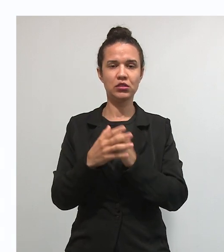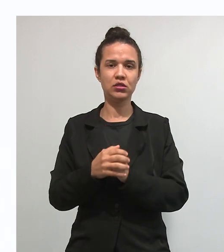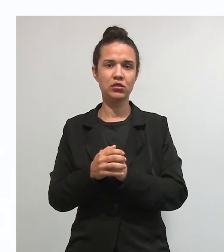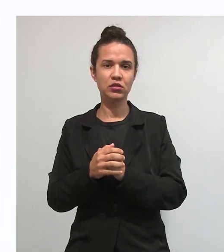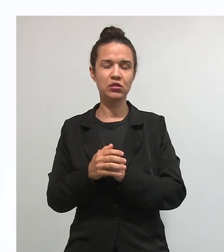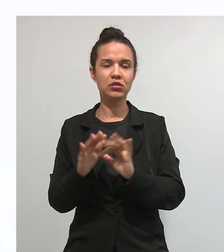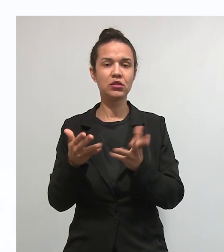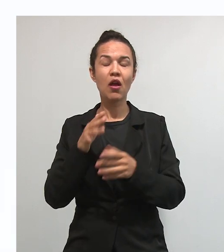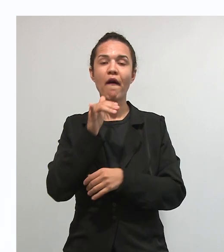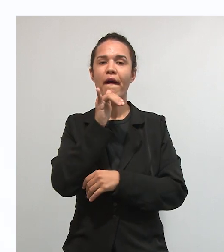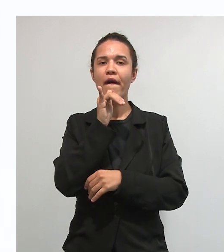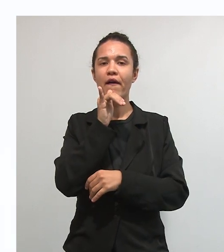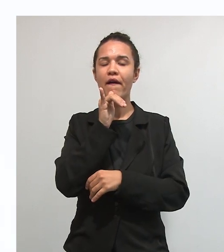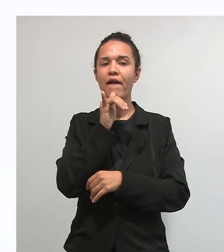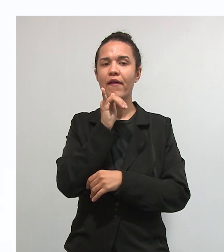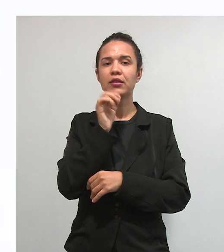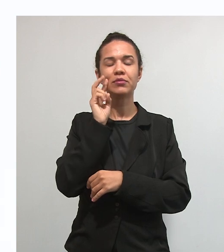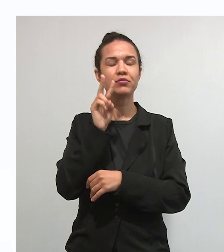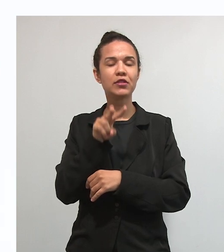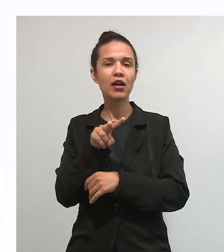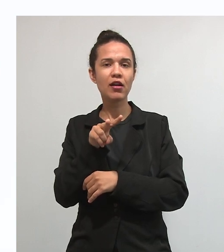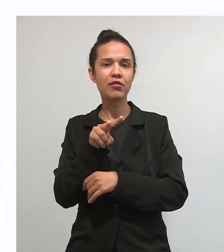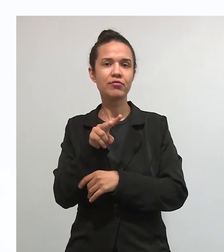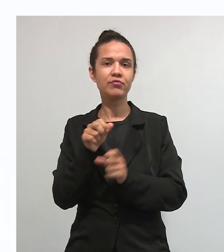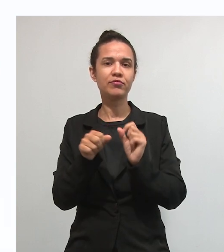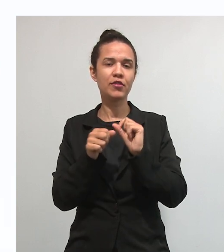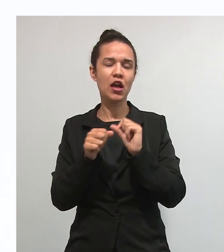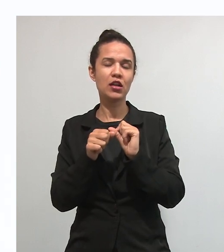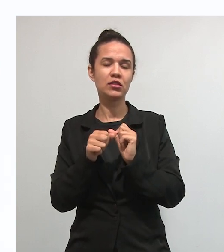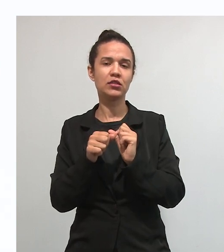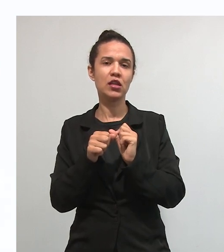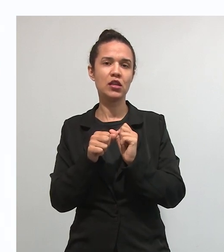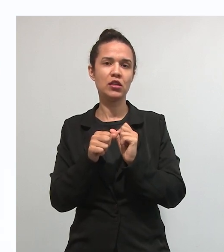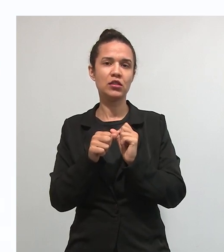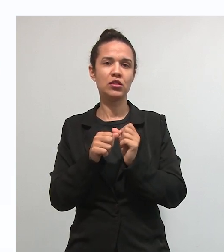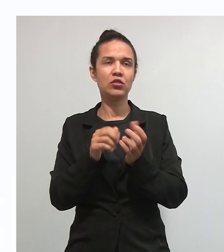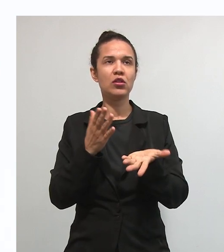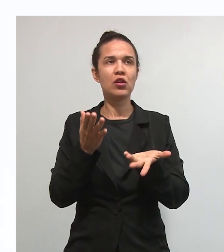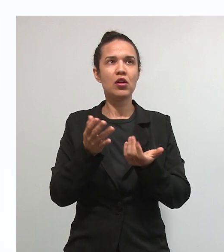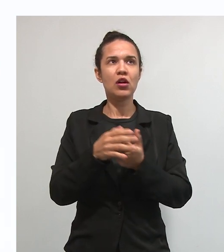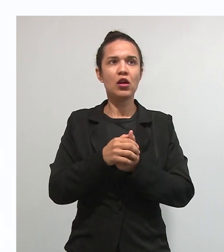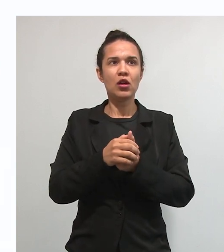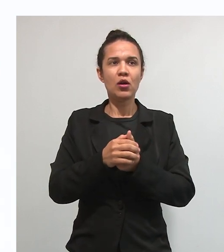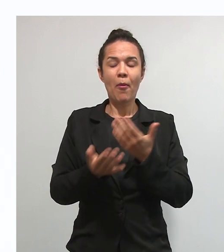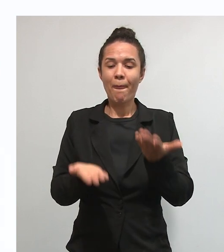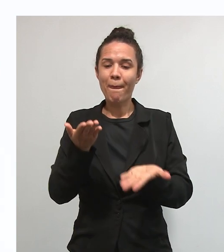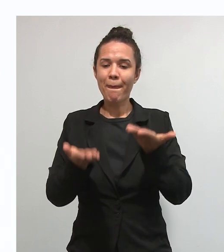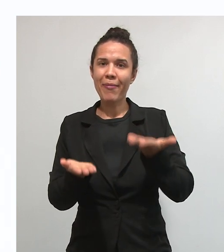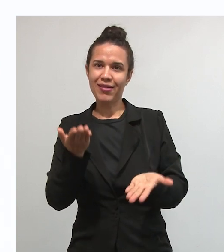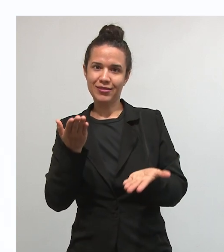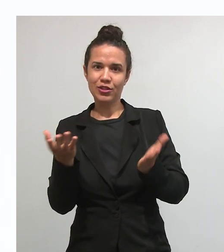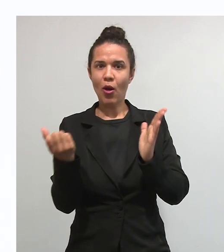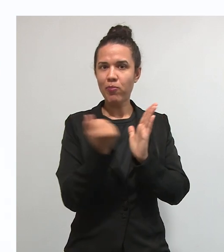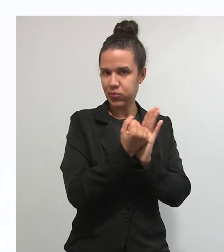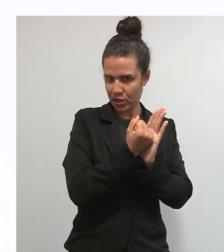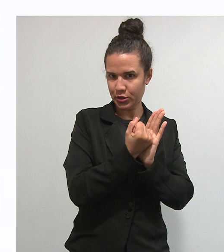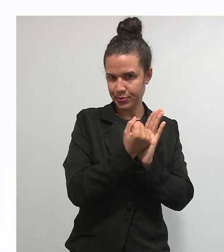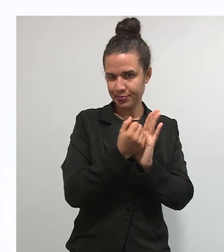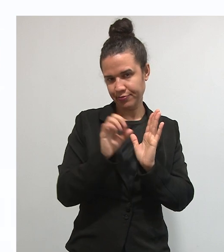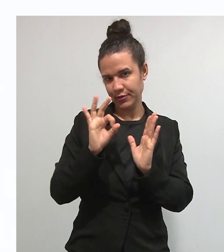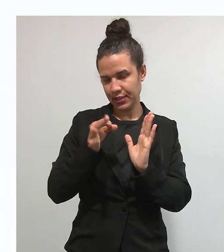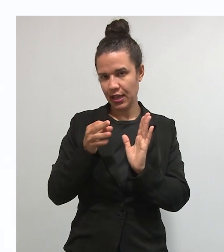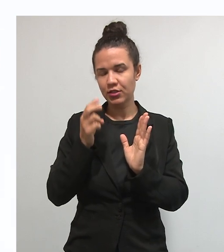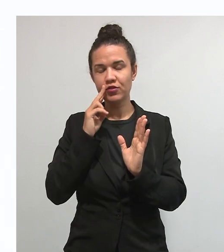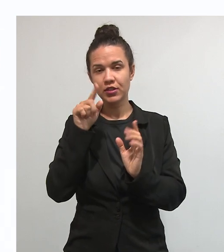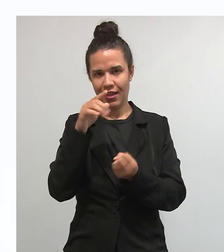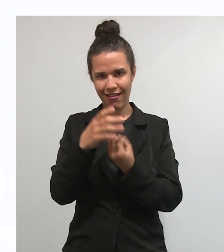você está elaborando a demonstração, por exemplo, balanço patrimonial, você vai elaborar o balanço